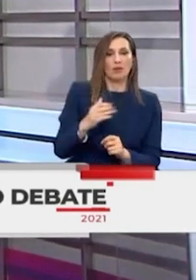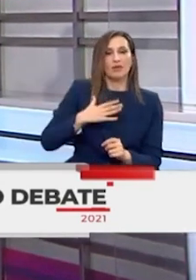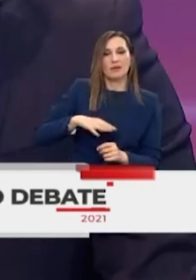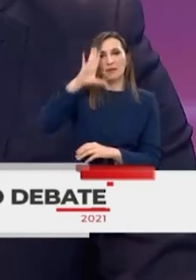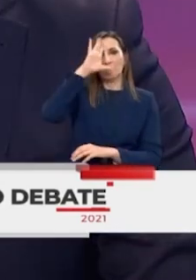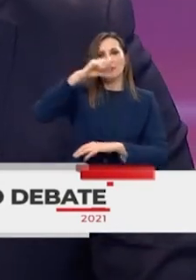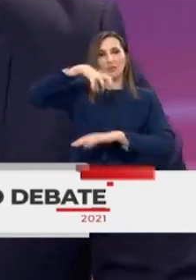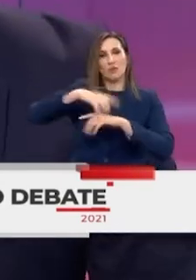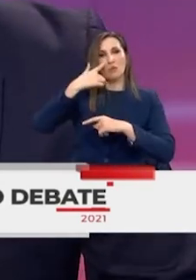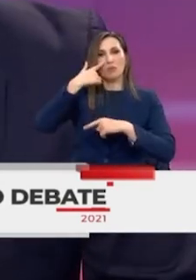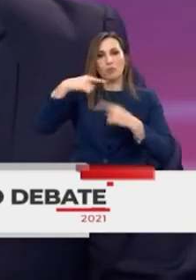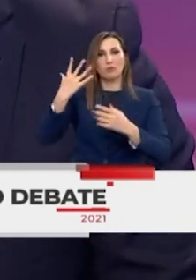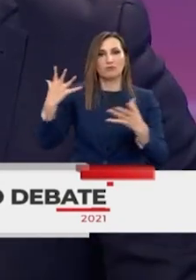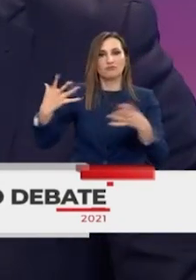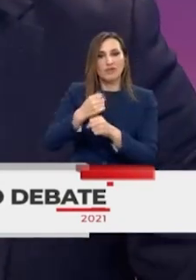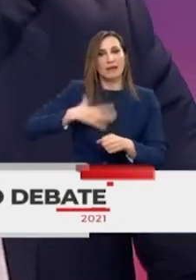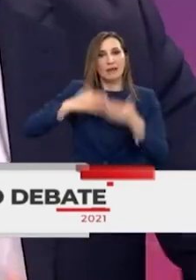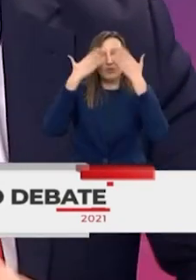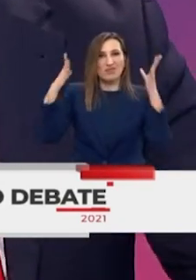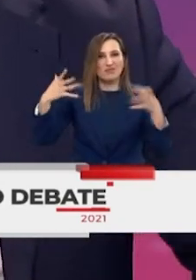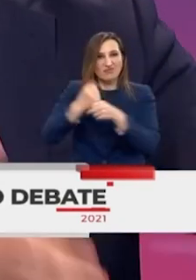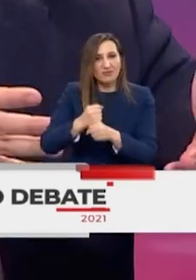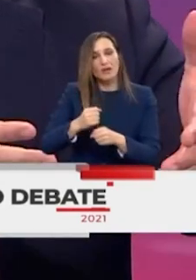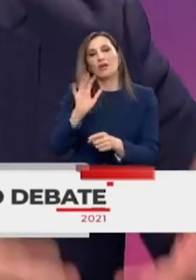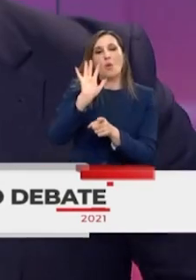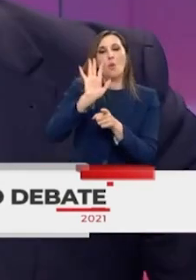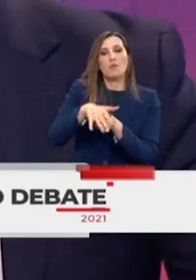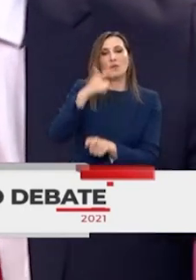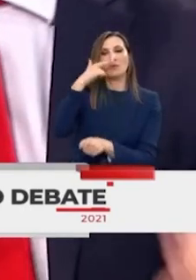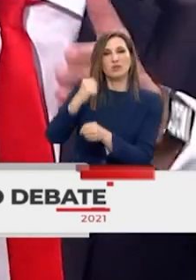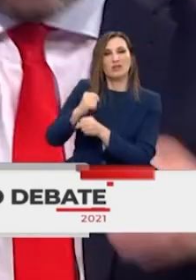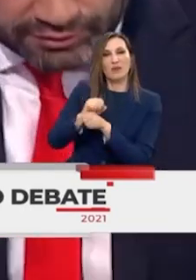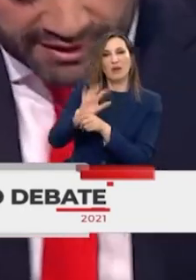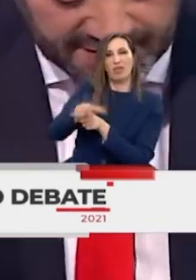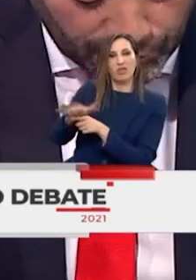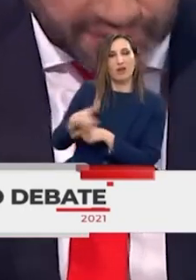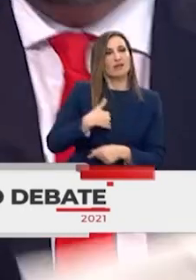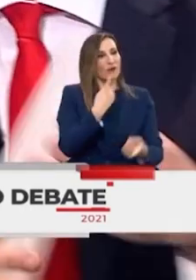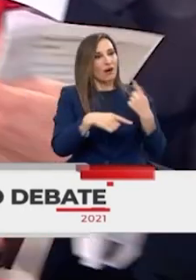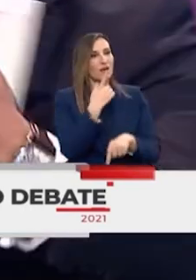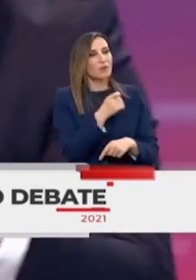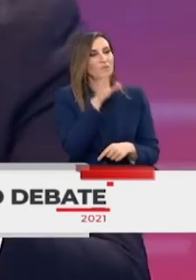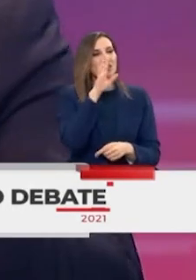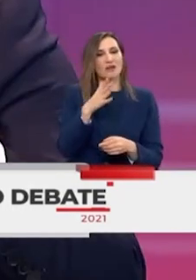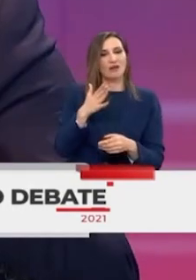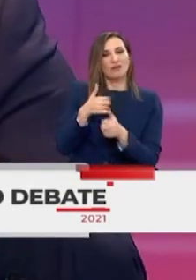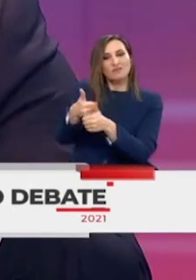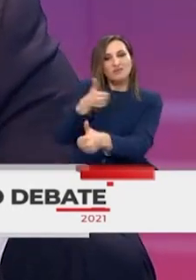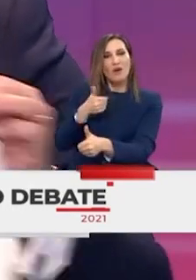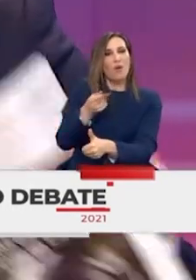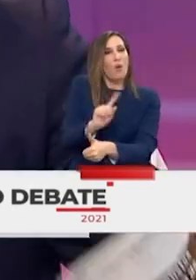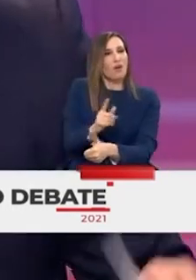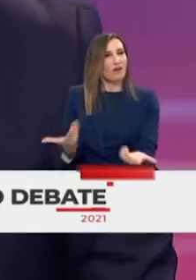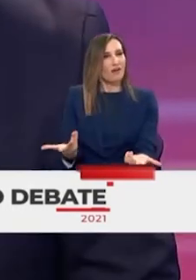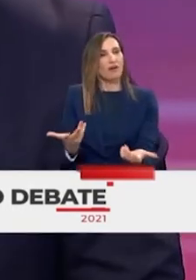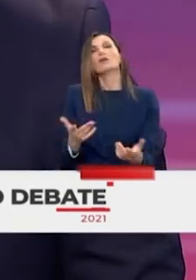Ministério Público, querem o fim da democracia tal como a conhecemos, humilham quem trabalha. Eu pergunto-lhe se não se demarca disto. Eu pergunto-lhe se não se